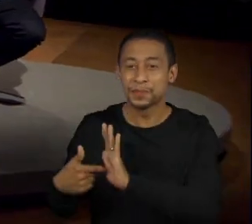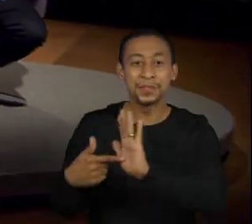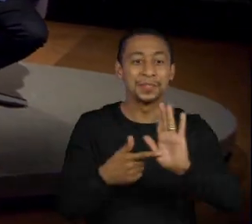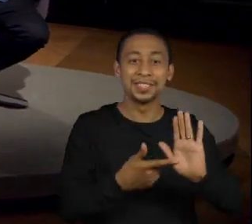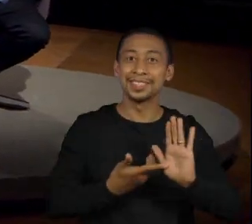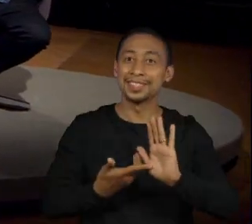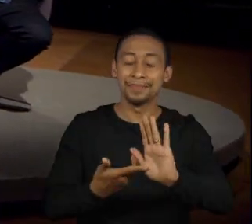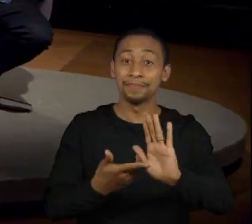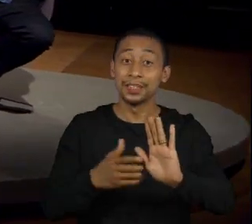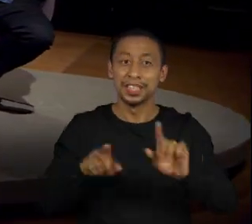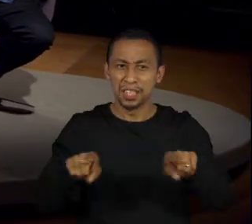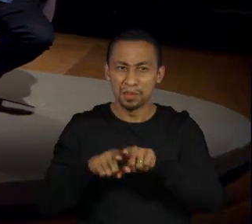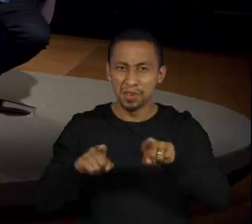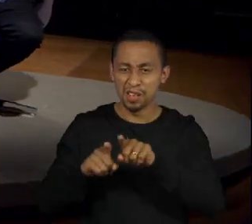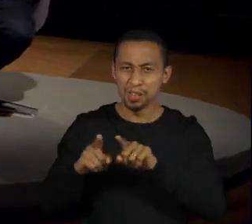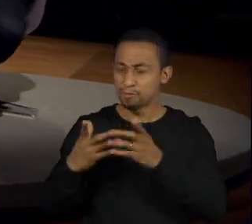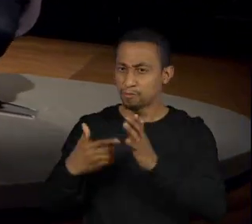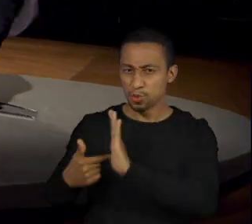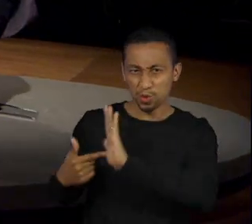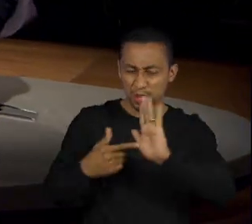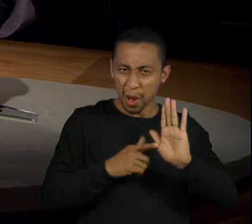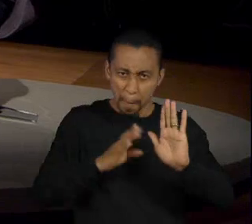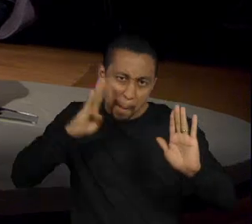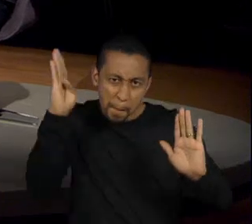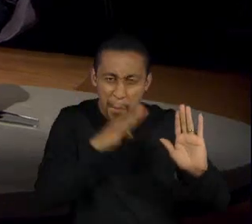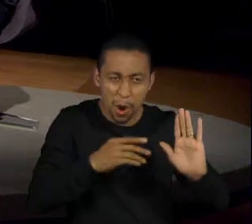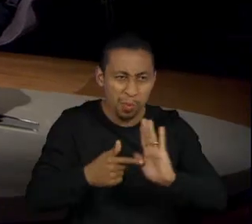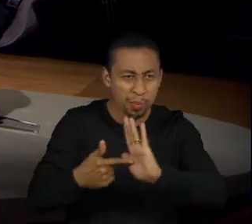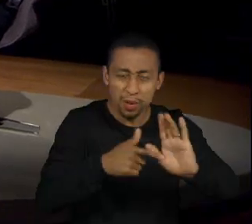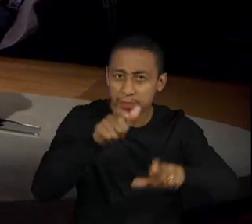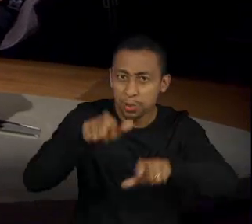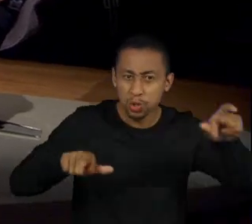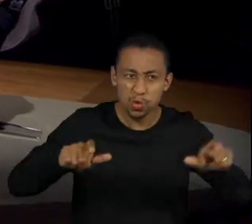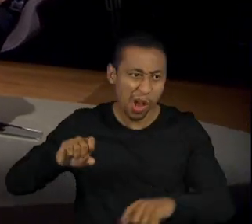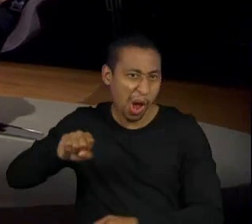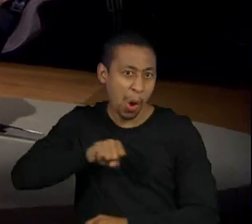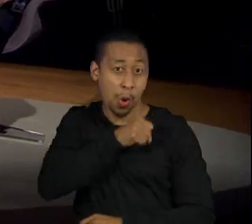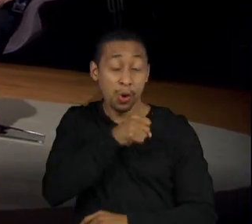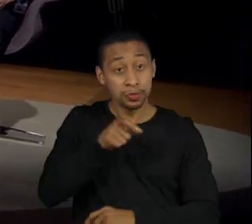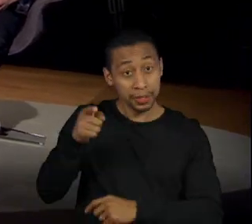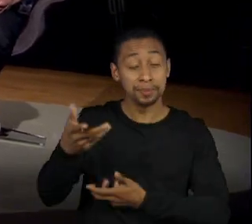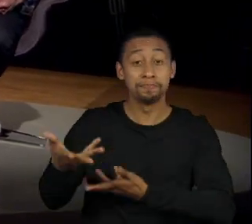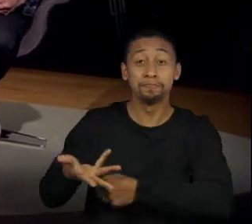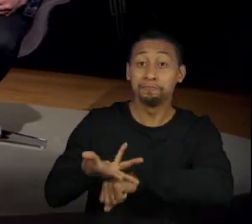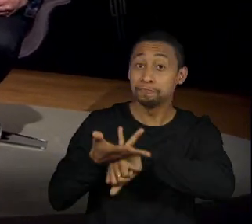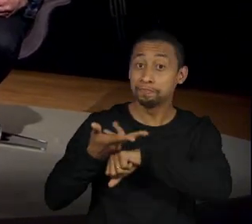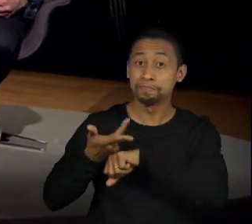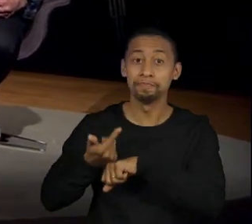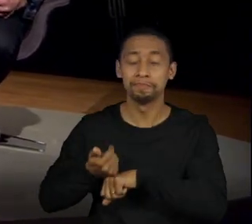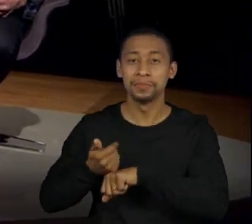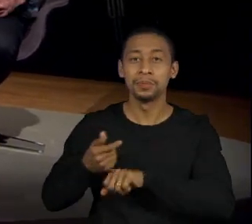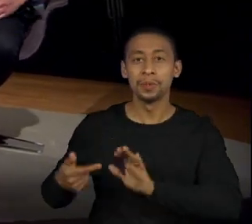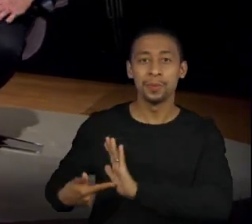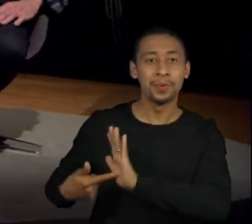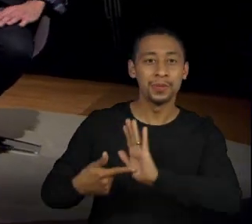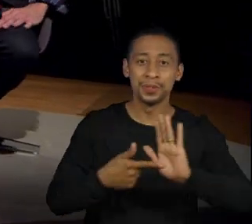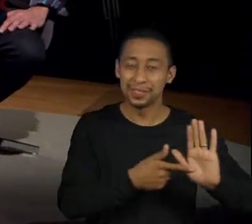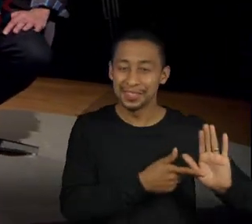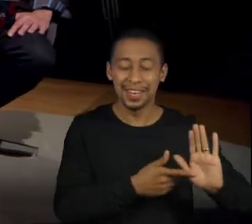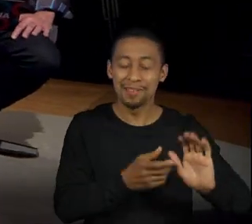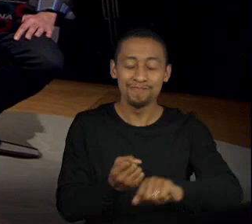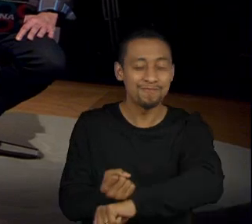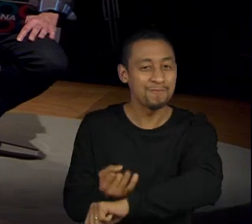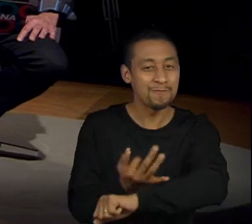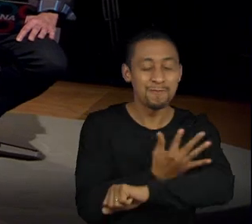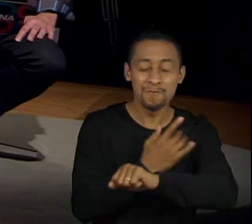leve o público a odiá-la. E a nossa convidada de hoje tem esse talento de conduzir o público pela mais vasta gama de